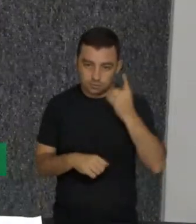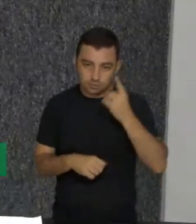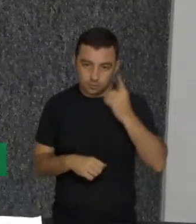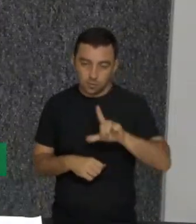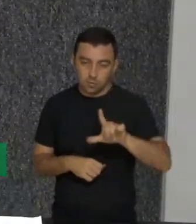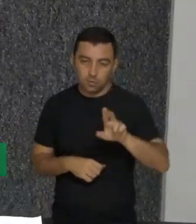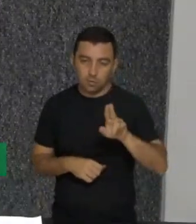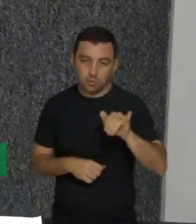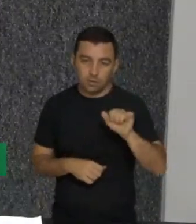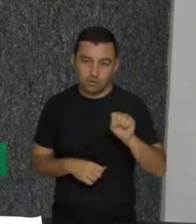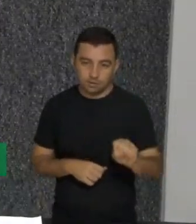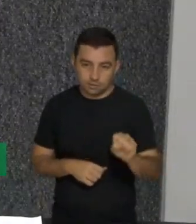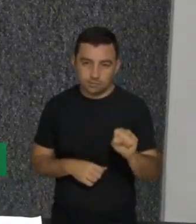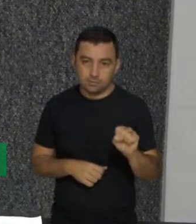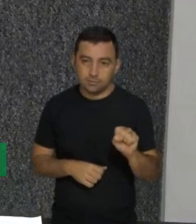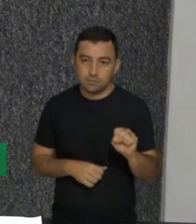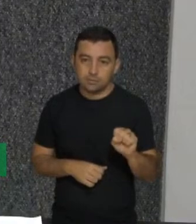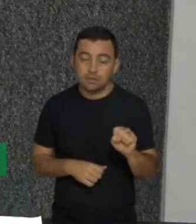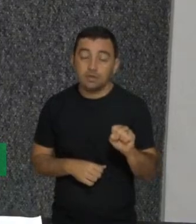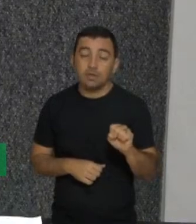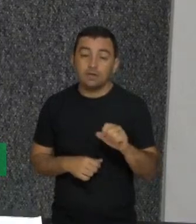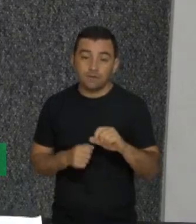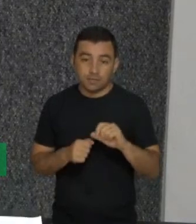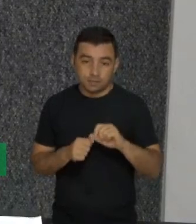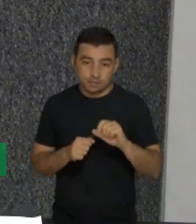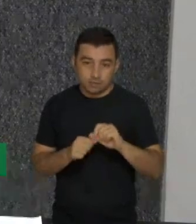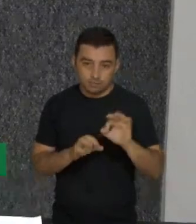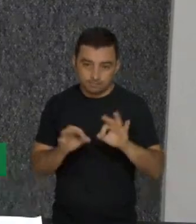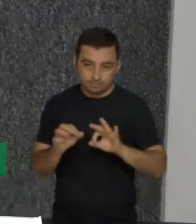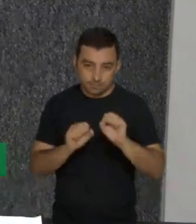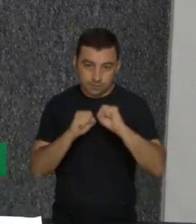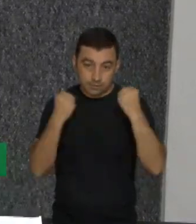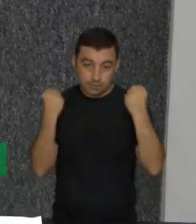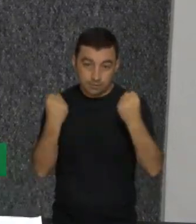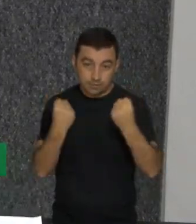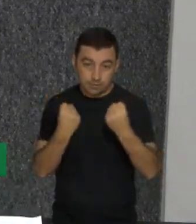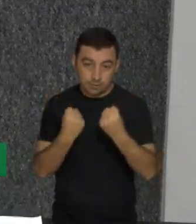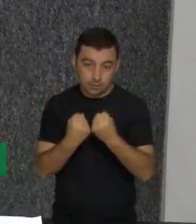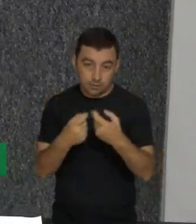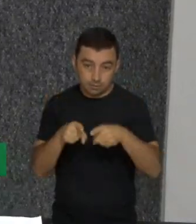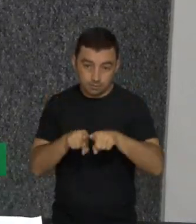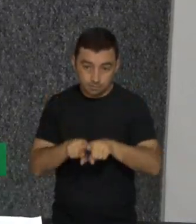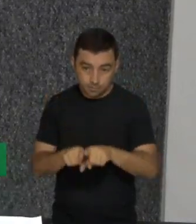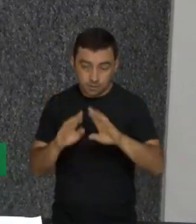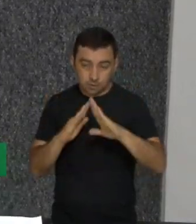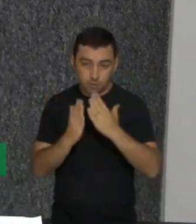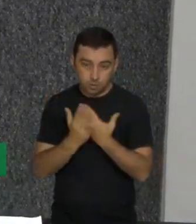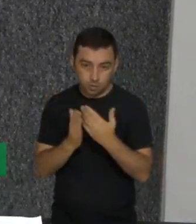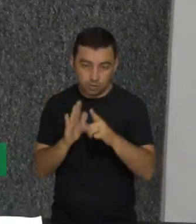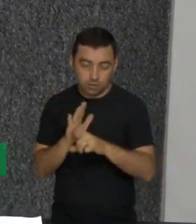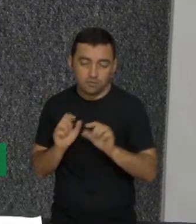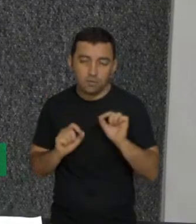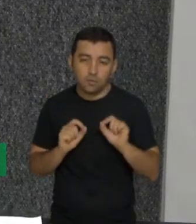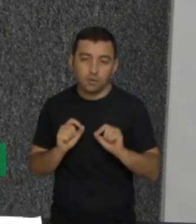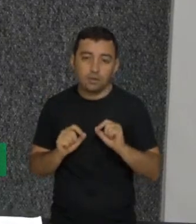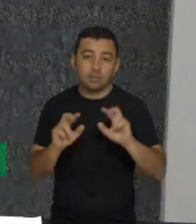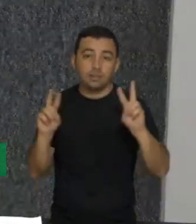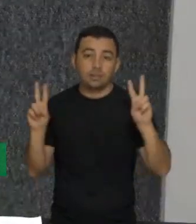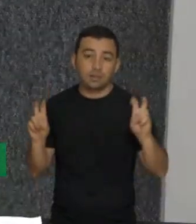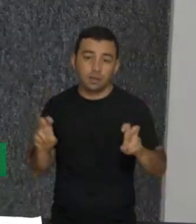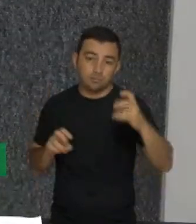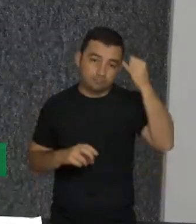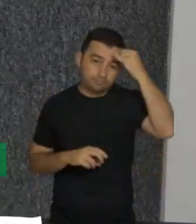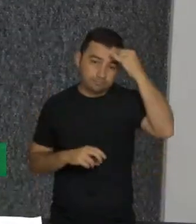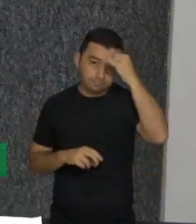FIPE Melo Neves para realização de seminário em parceria com códo legislativo com o tema prevenção de